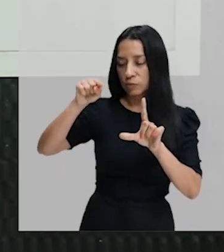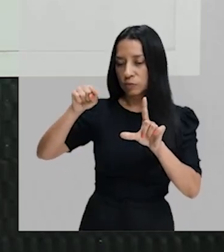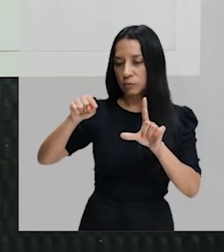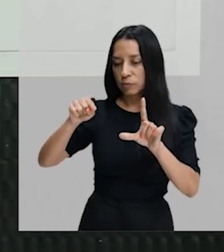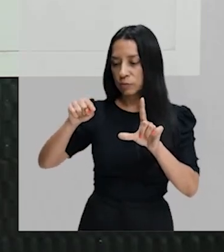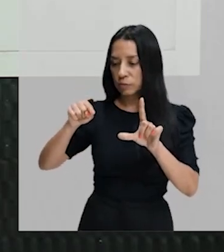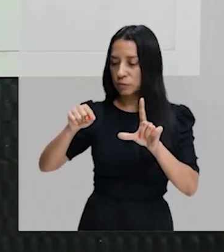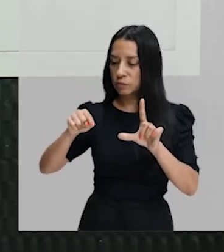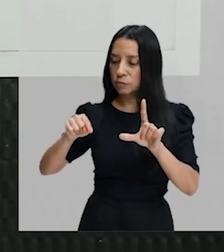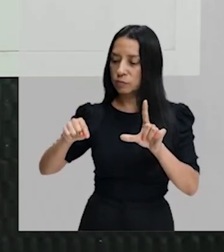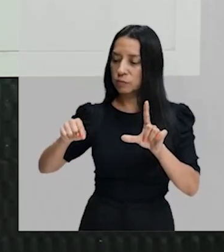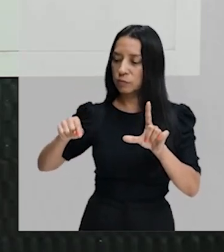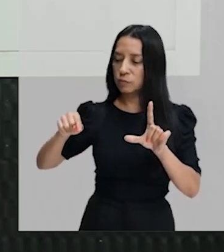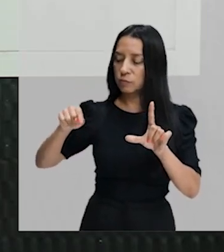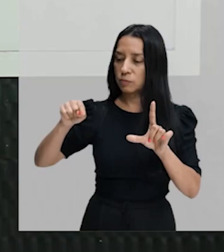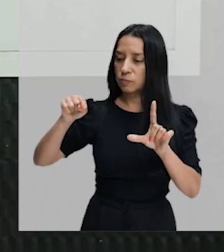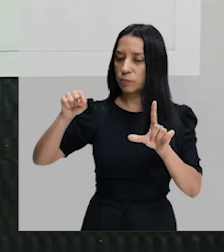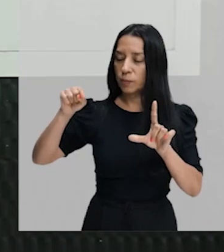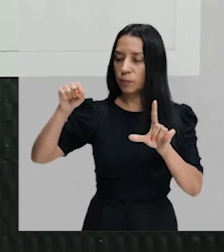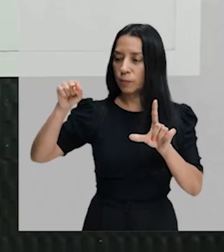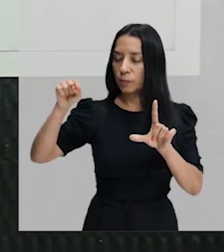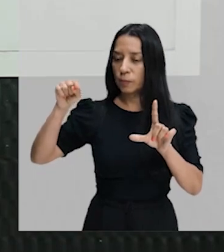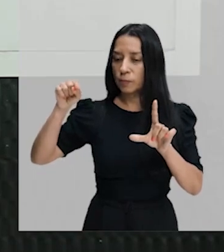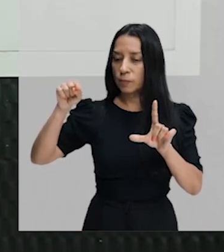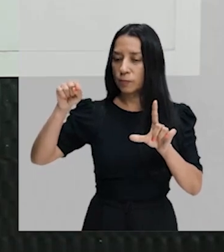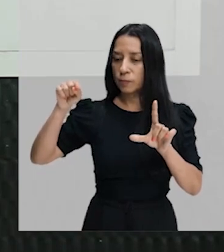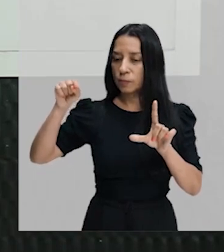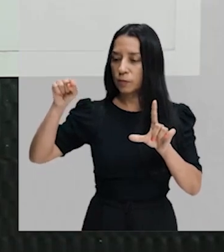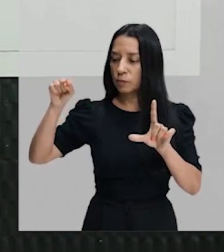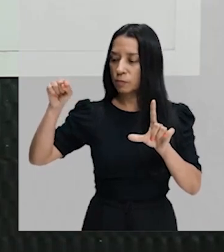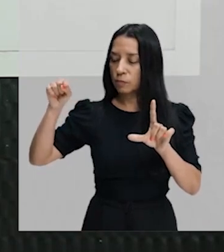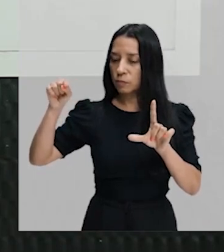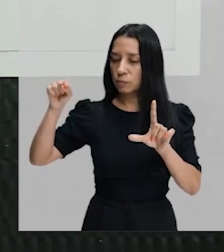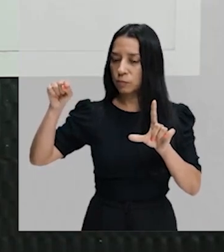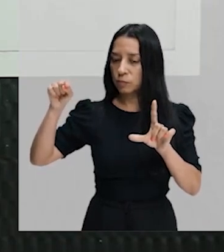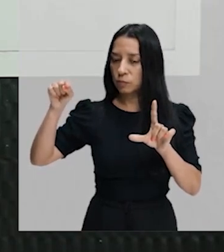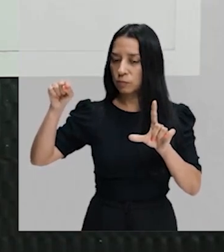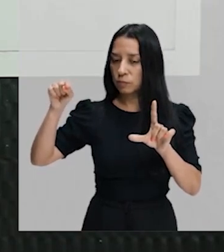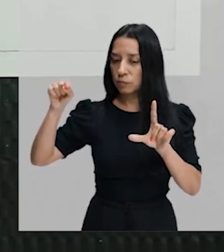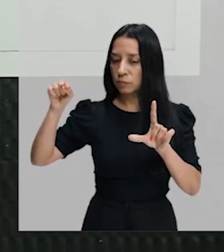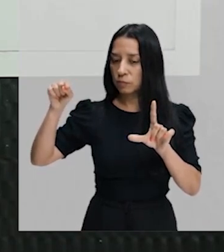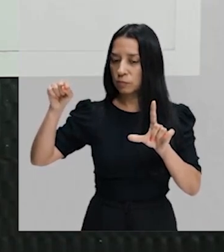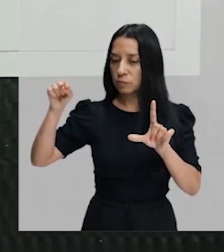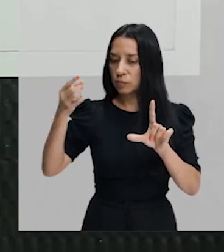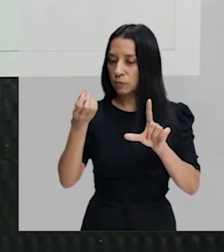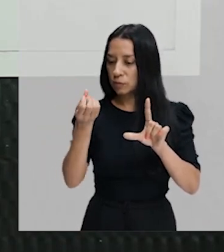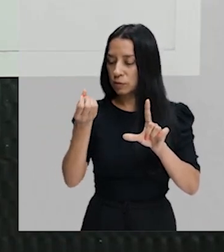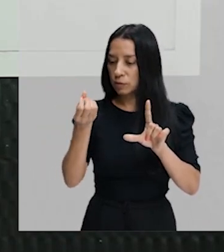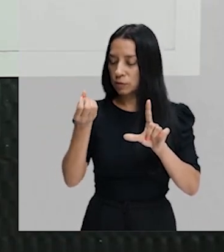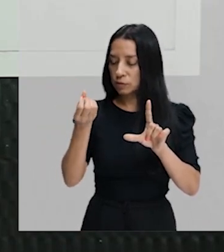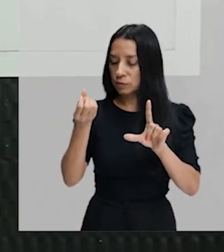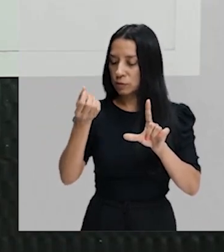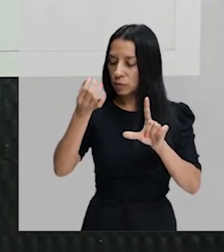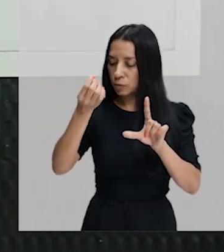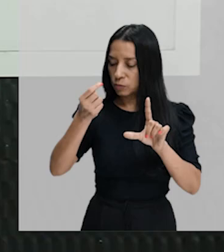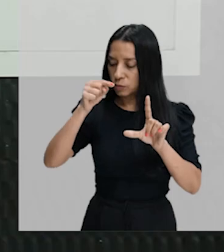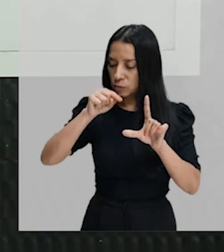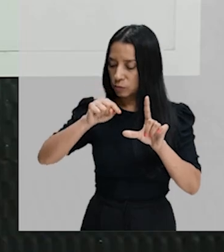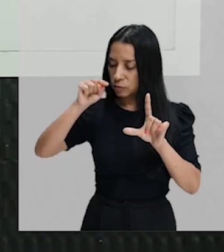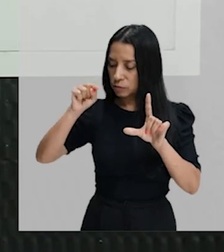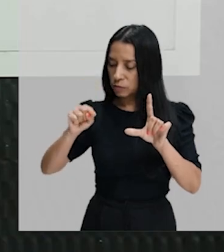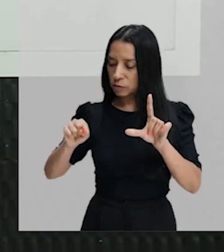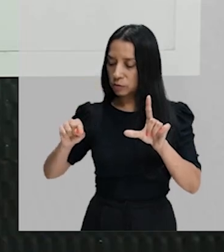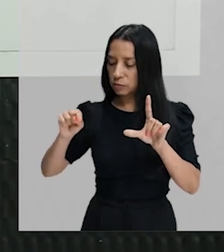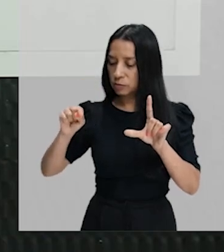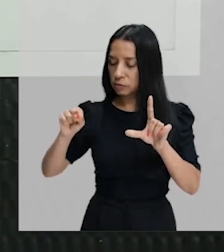volta de novo ao mesmo patamar do zero ele desce né bem que é 6 ó o ponto que ele desce